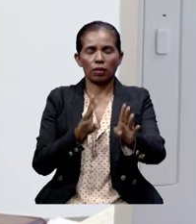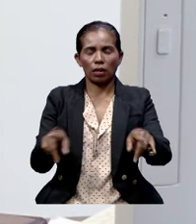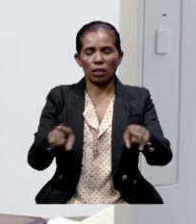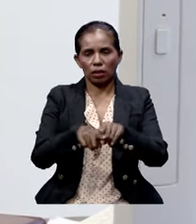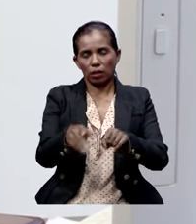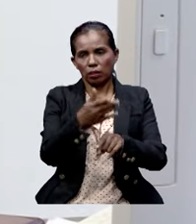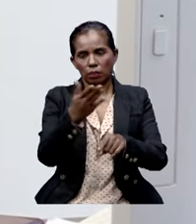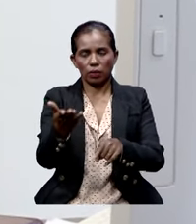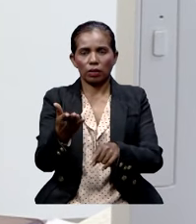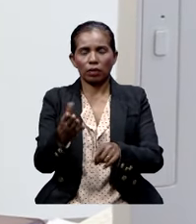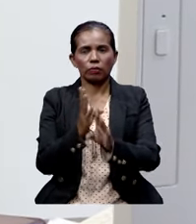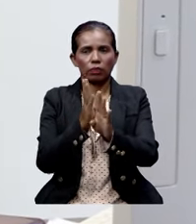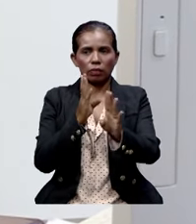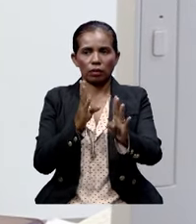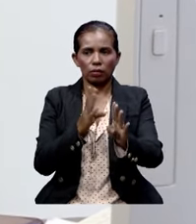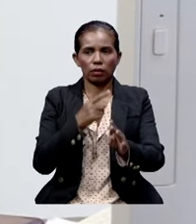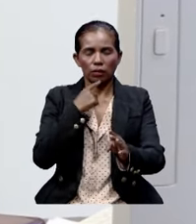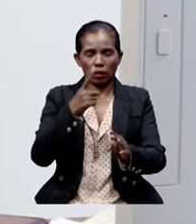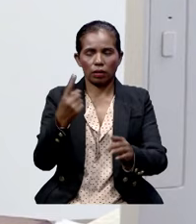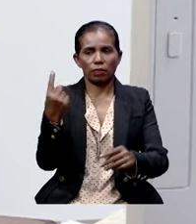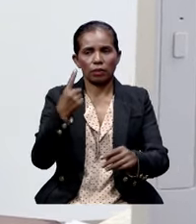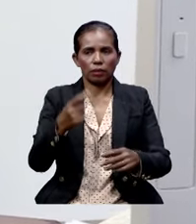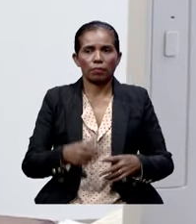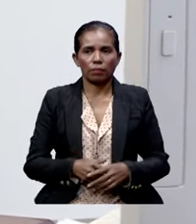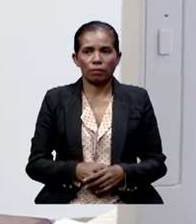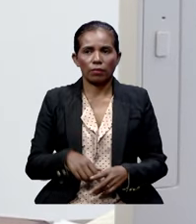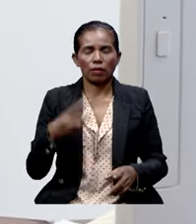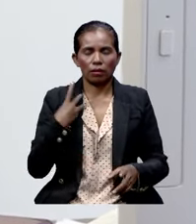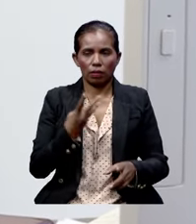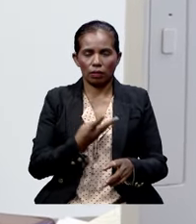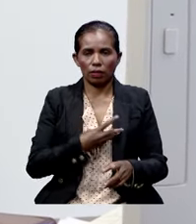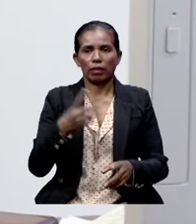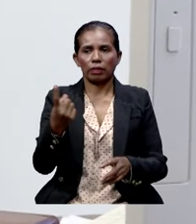sira kestiona bebe ita si